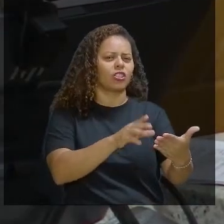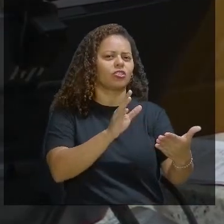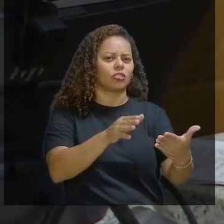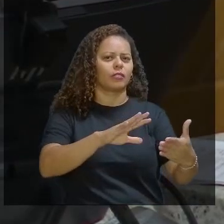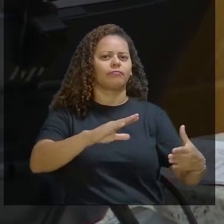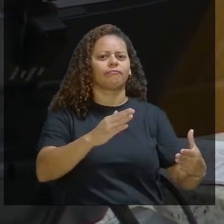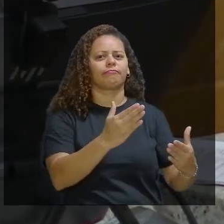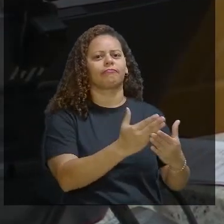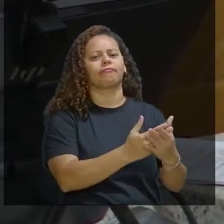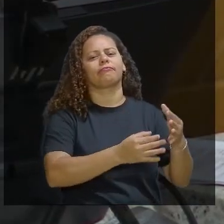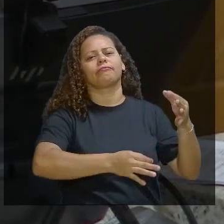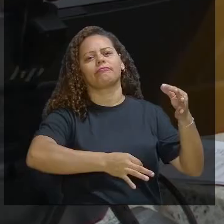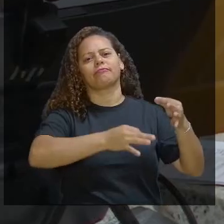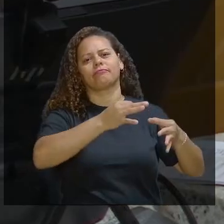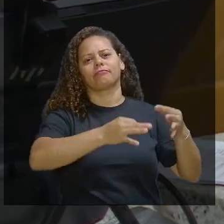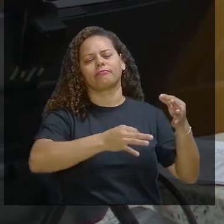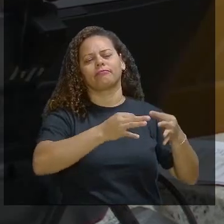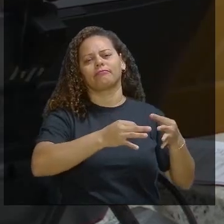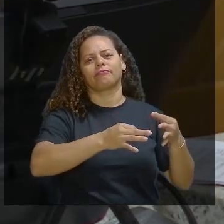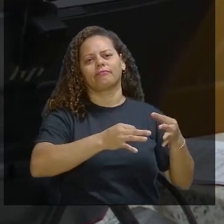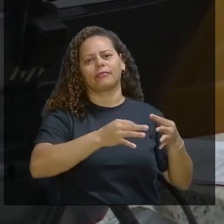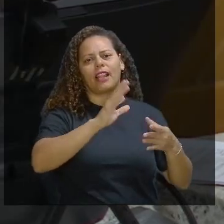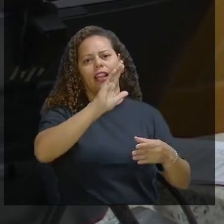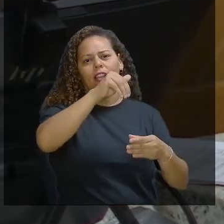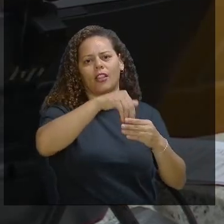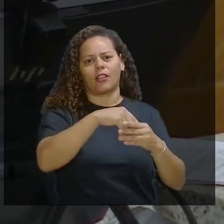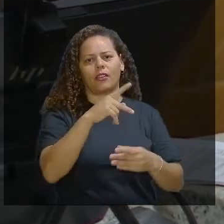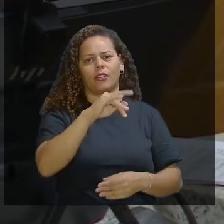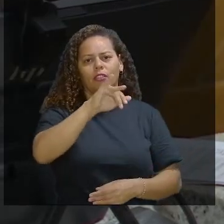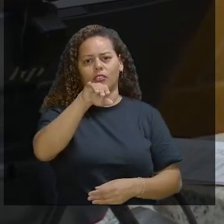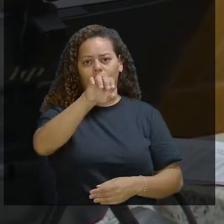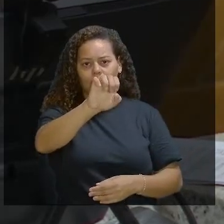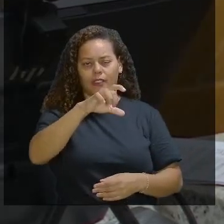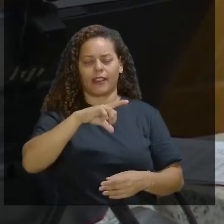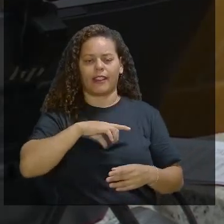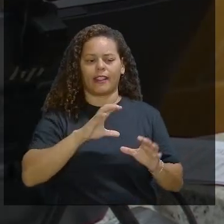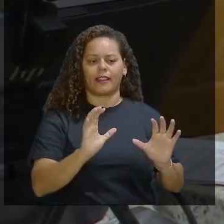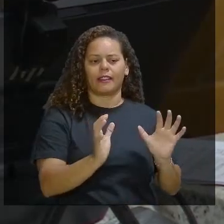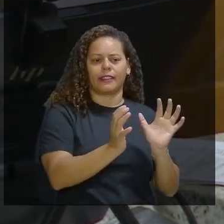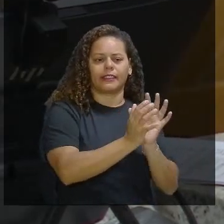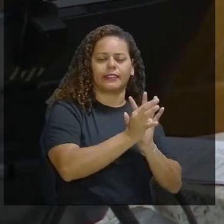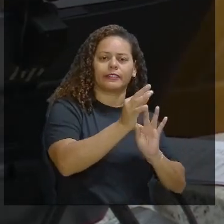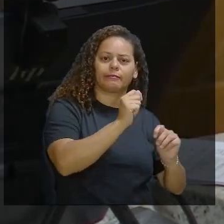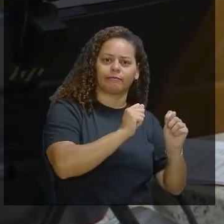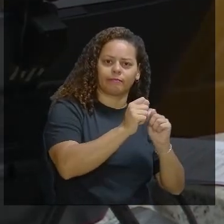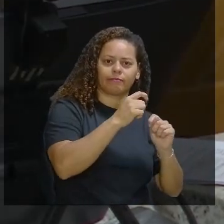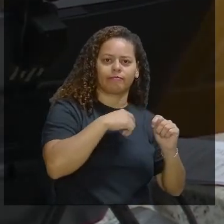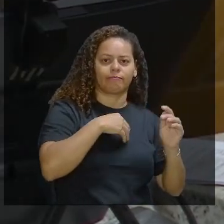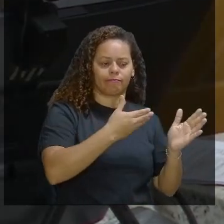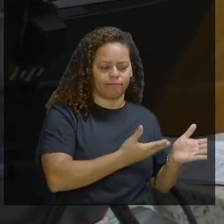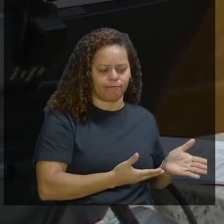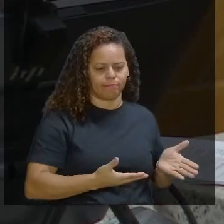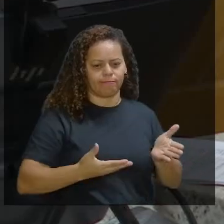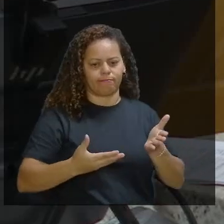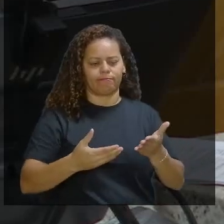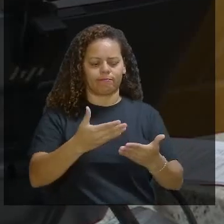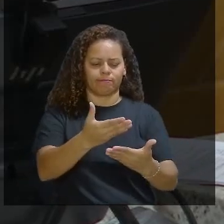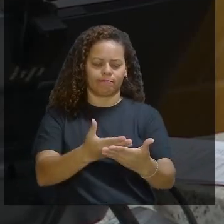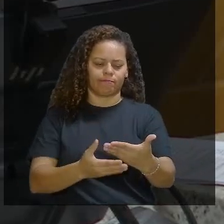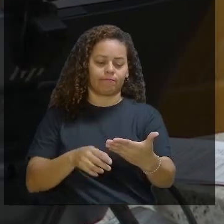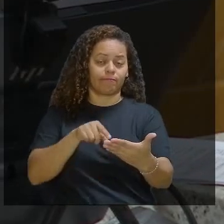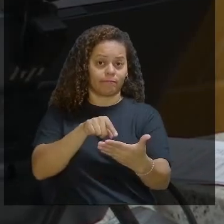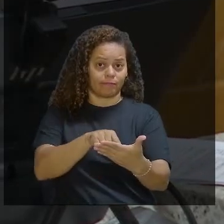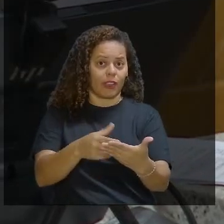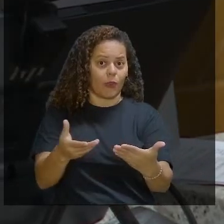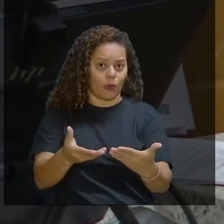processo judicial eletrônico PJE na classe de processo administrativo para que a matéria viesse a essa corte. Então,